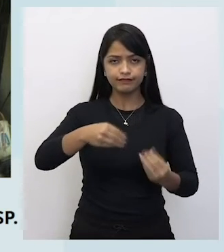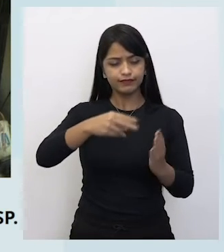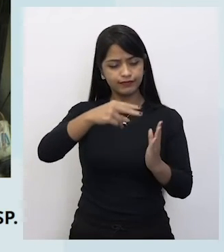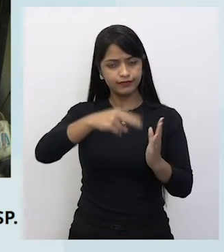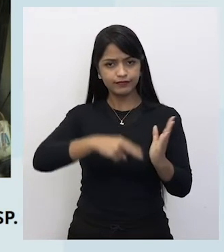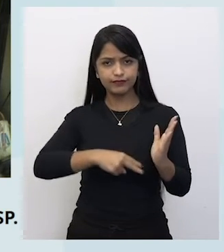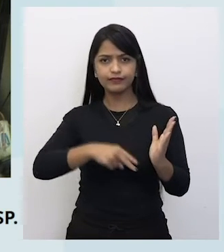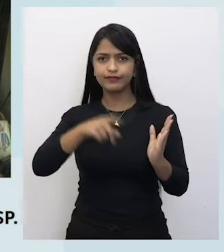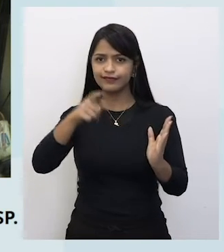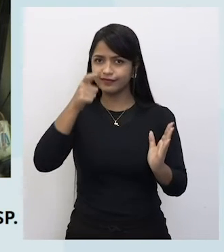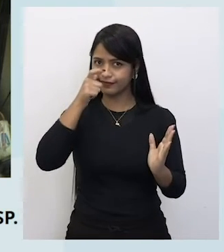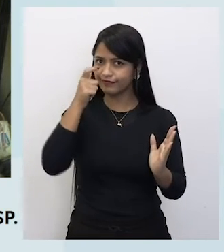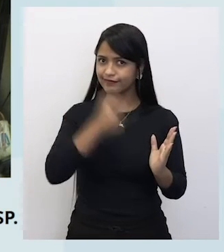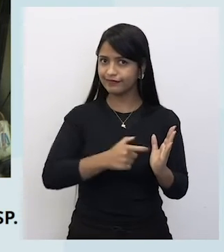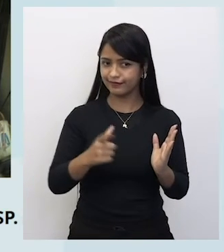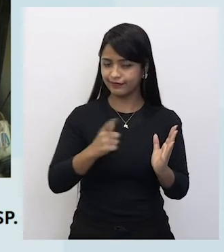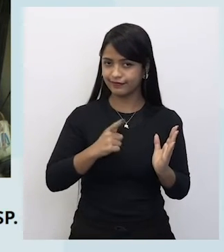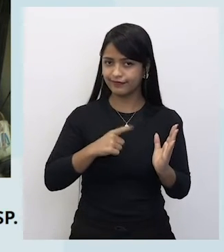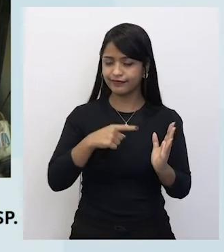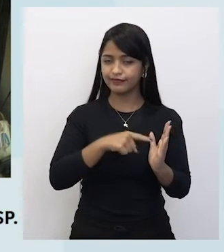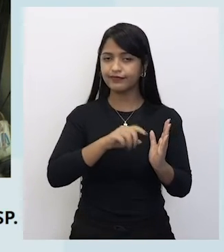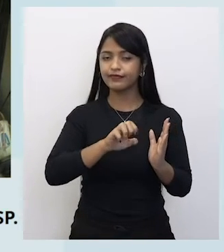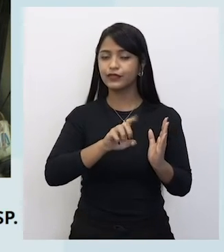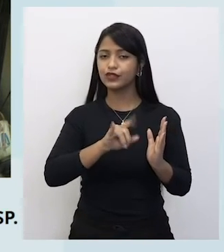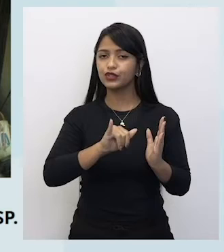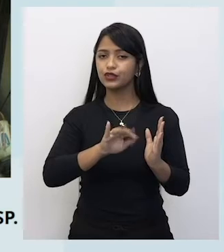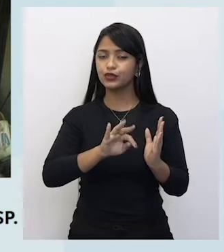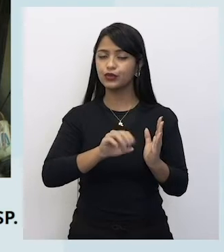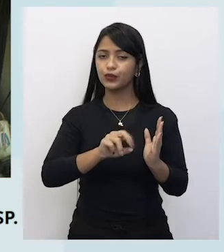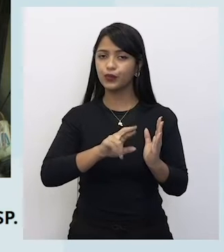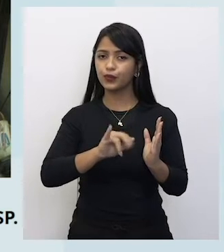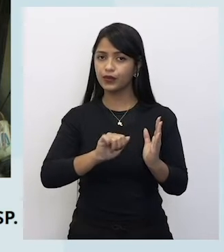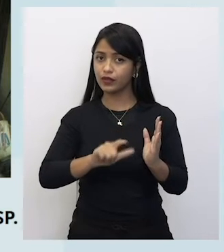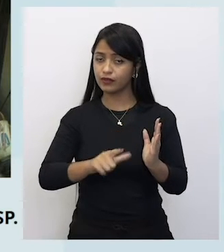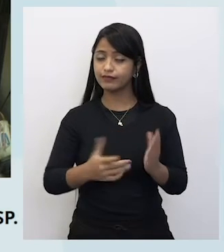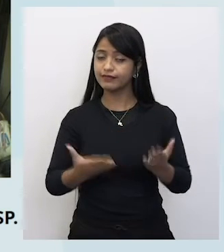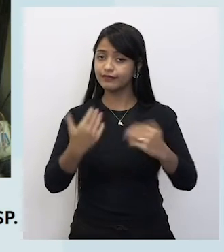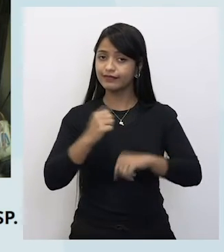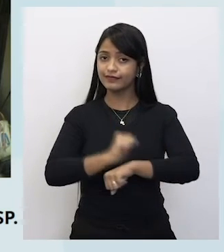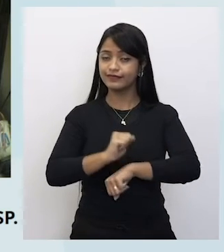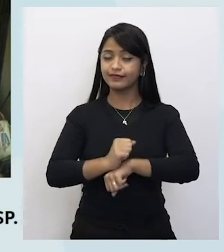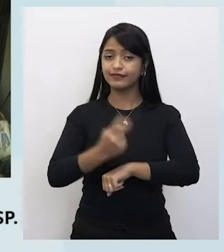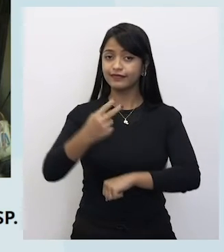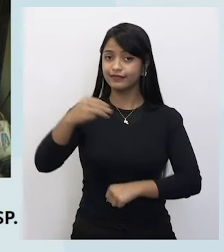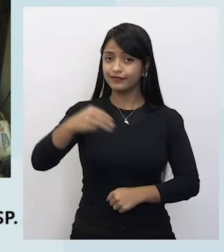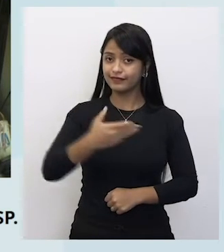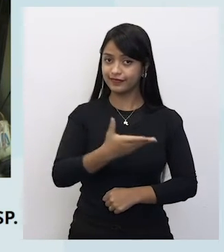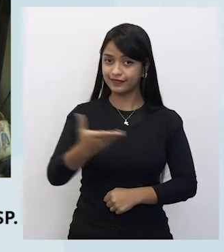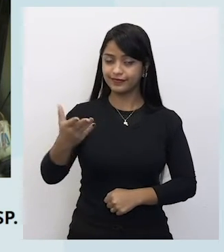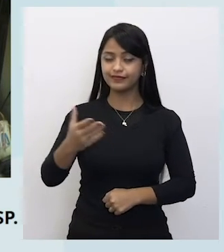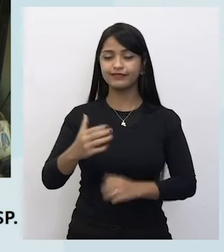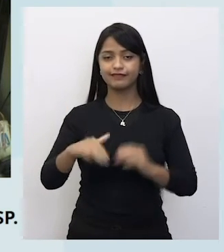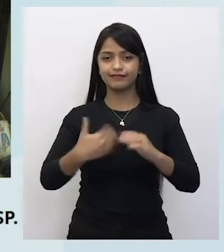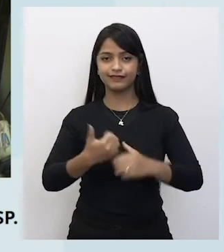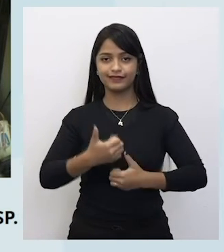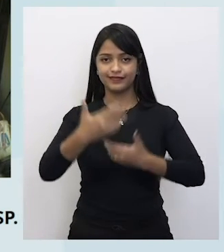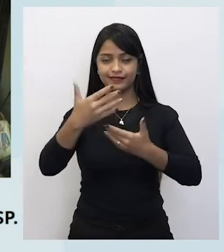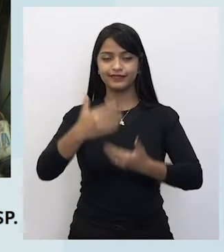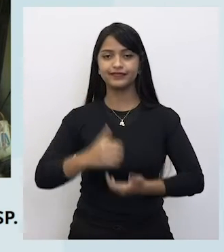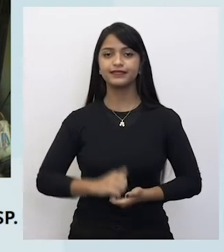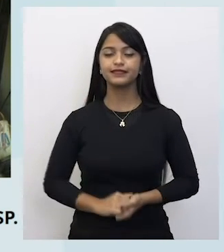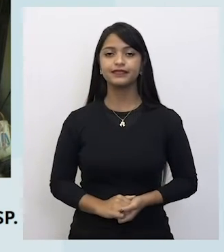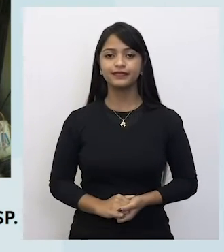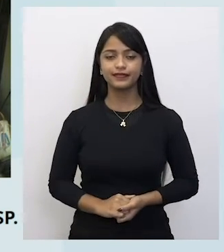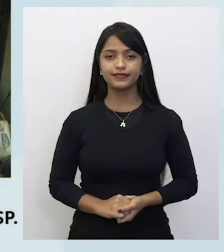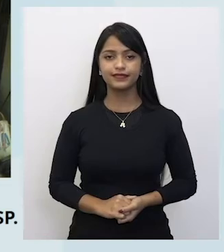se interessa pela leitura do editorial? Vamos lá, 2 minutinhos para vocês no chat.